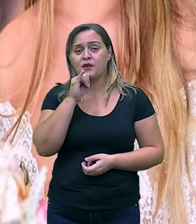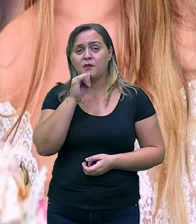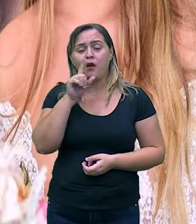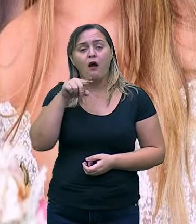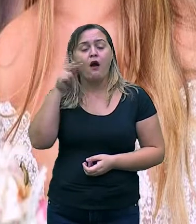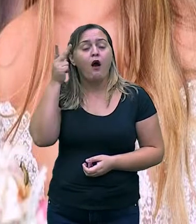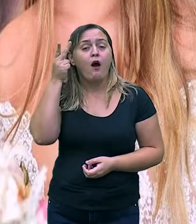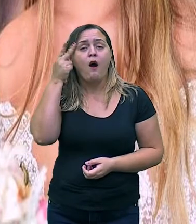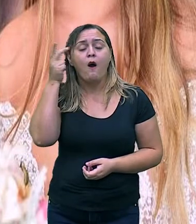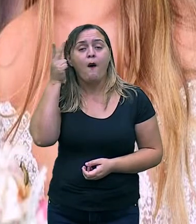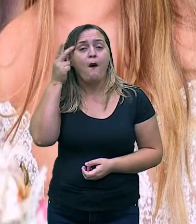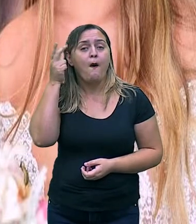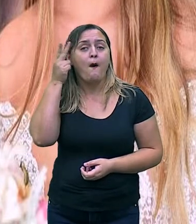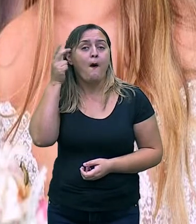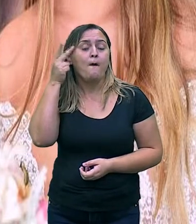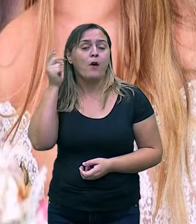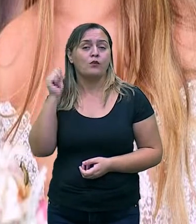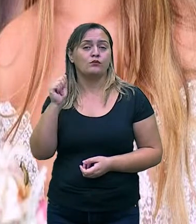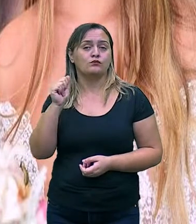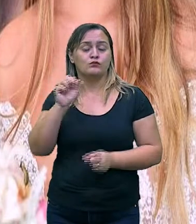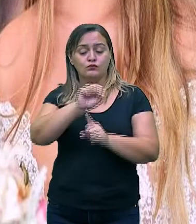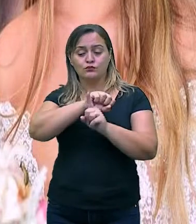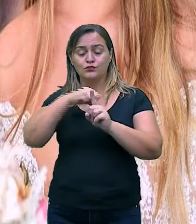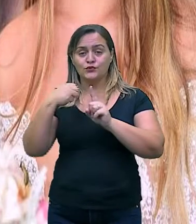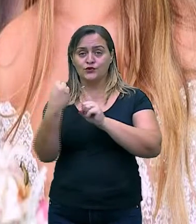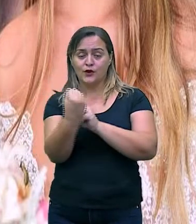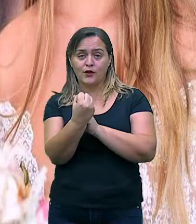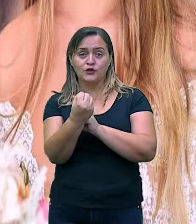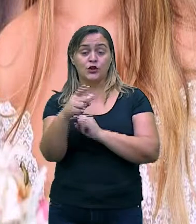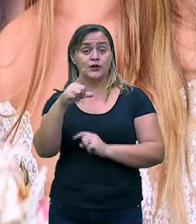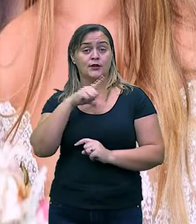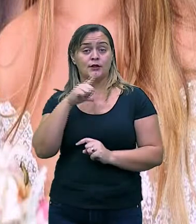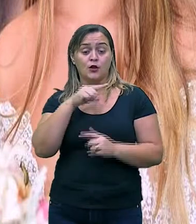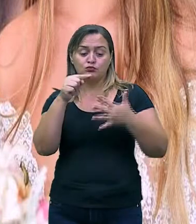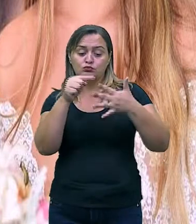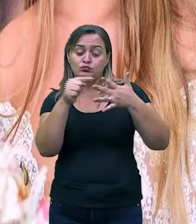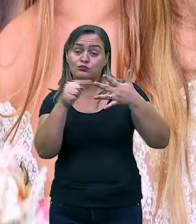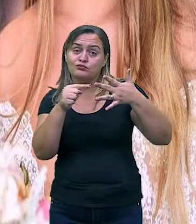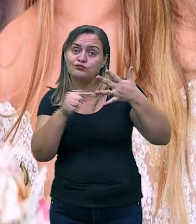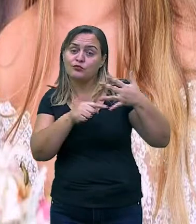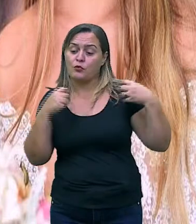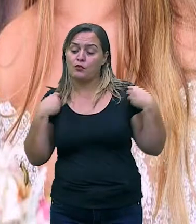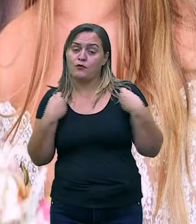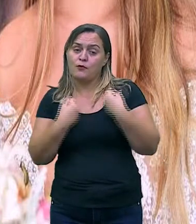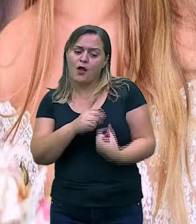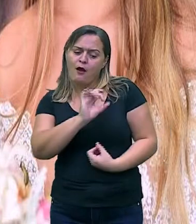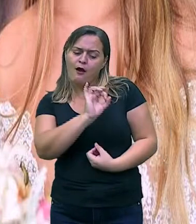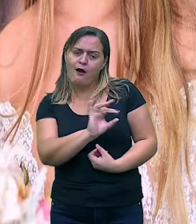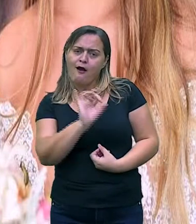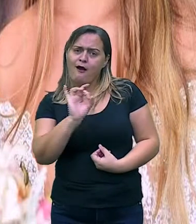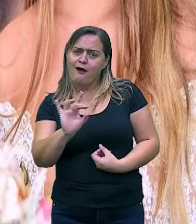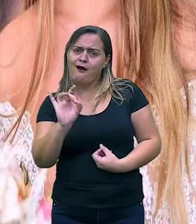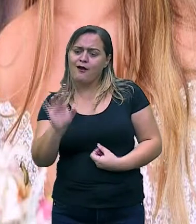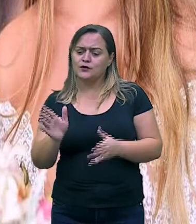né, nós temos um tipo de vestimenta para cada ocasião.